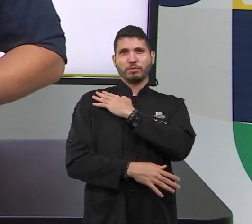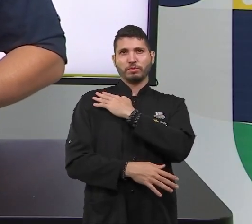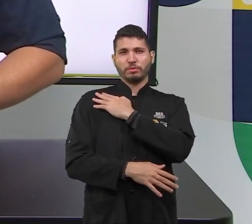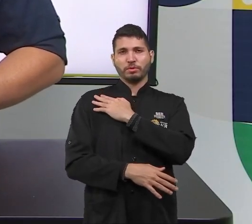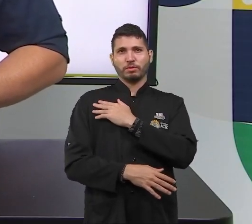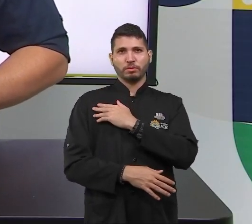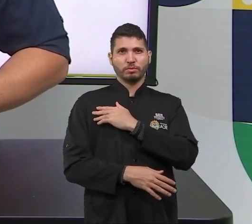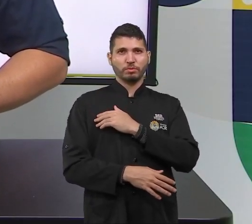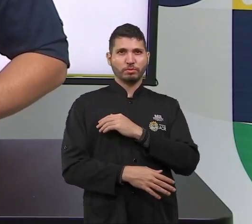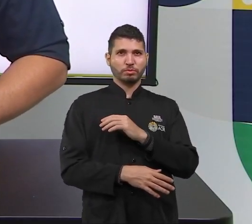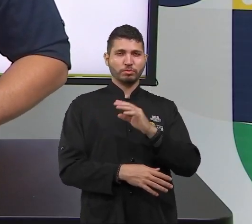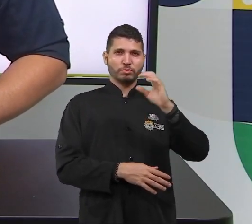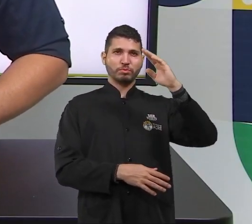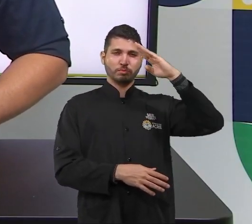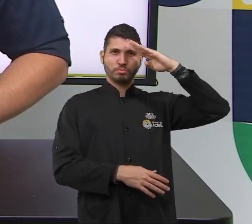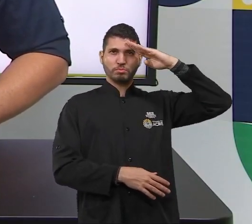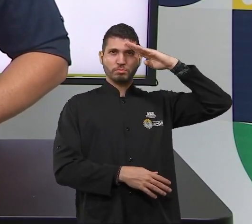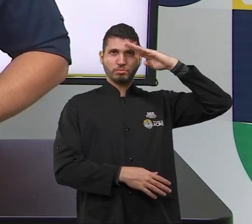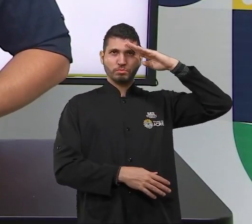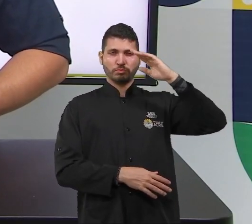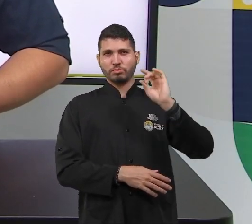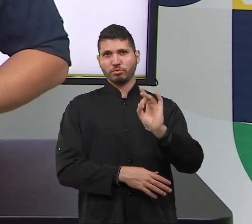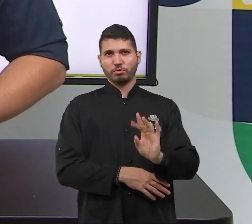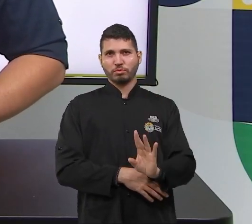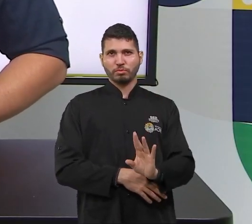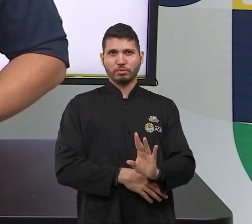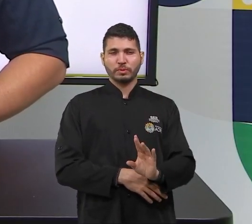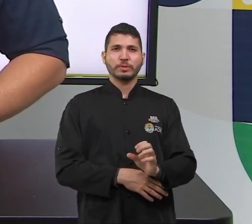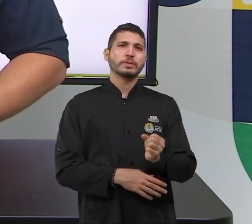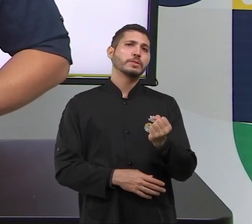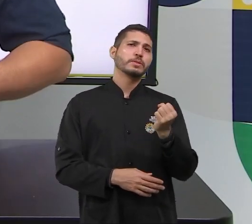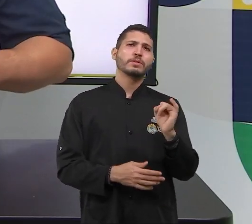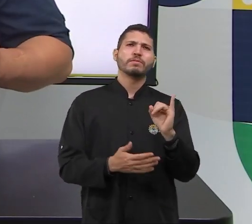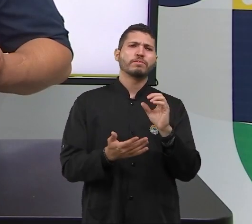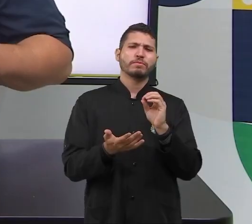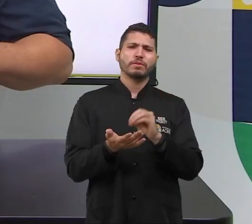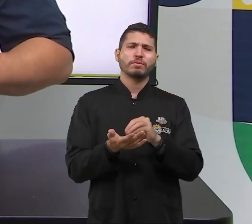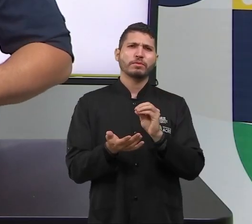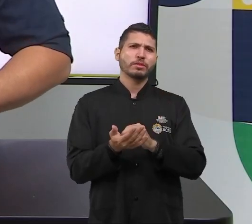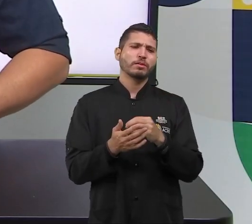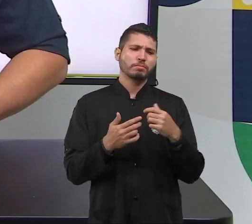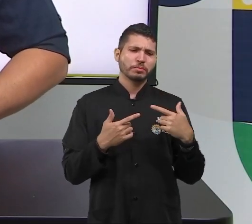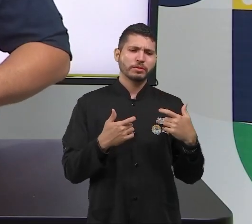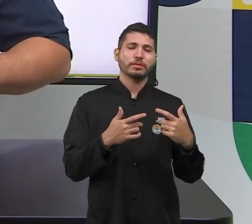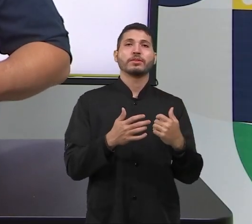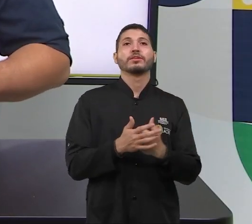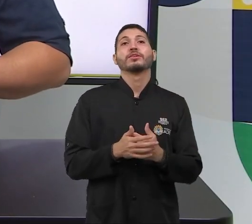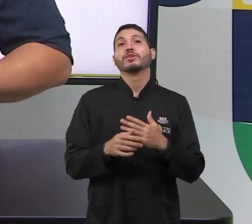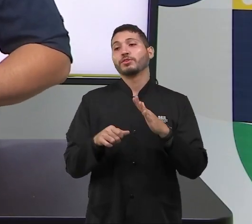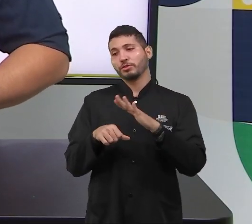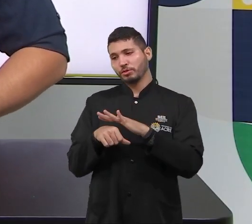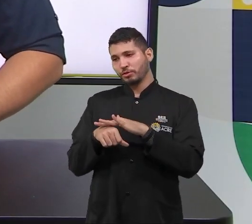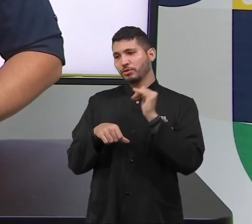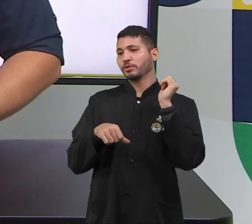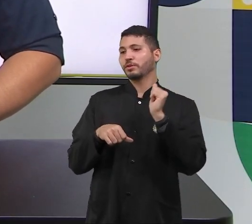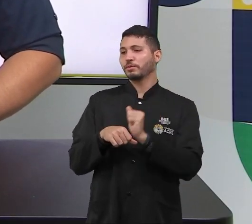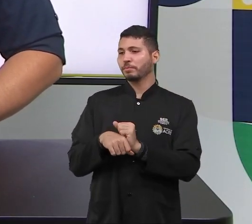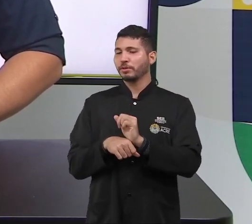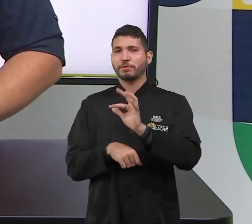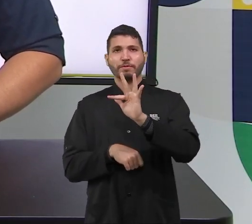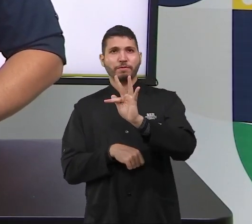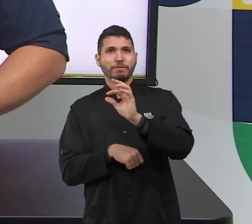tiver soldados o suficiente, faz o quê? Contrata pessoas, contrata